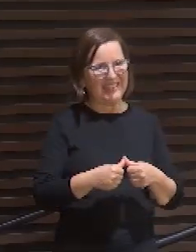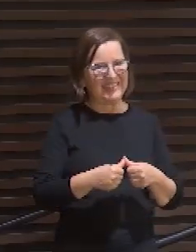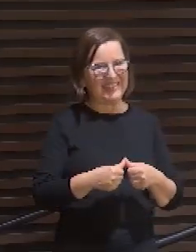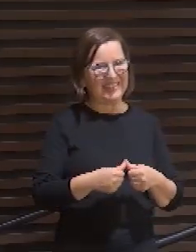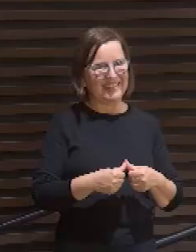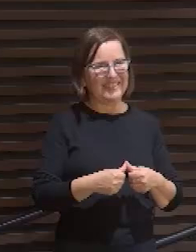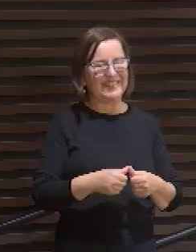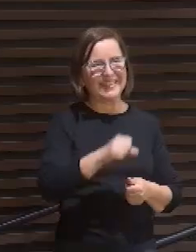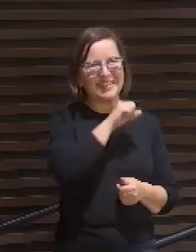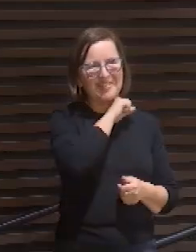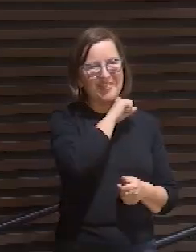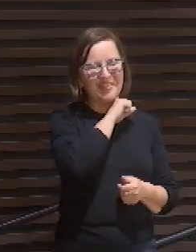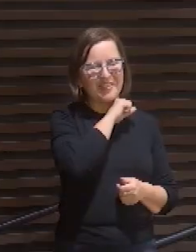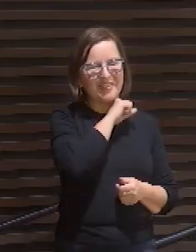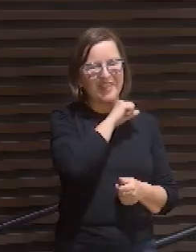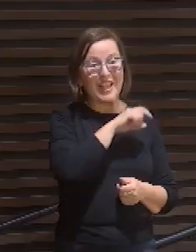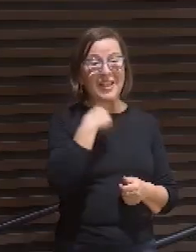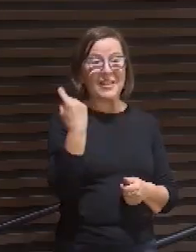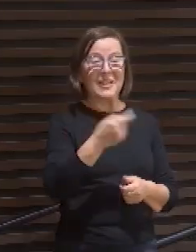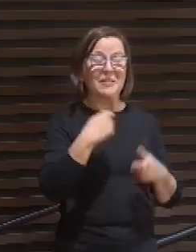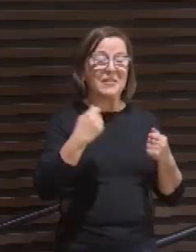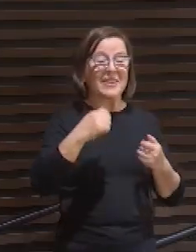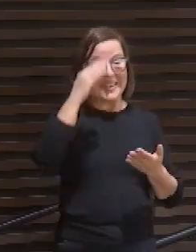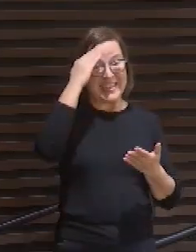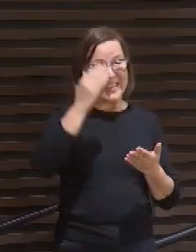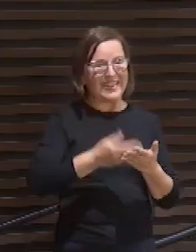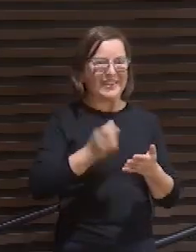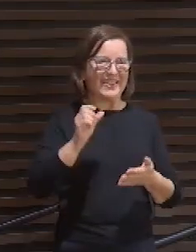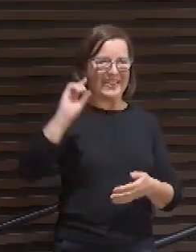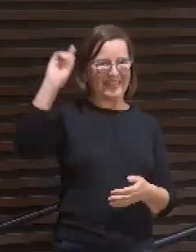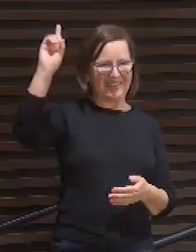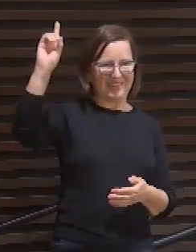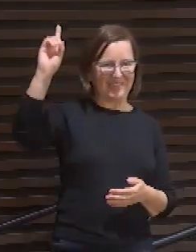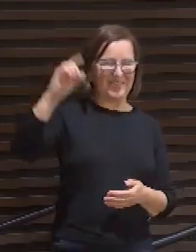Nós precisamos crer na palavra de Deus.